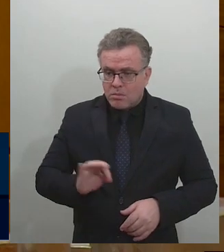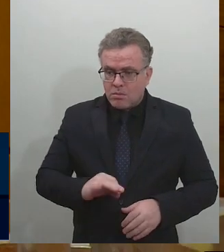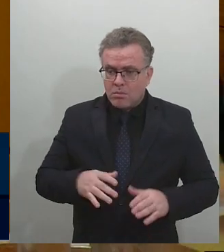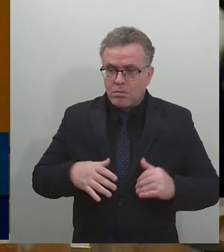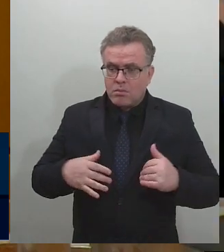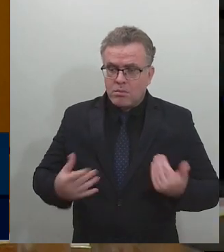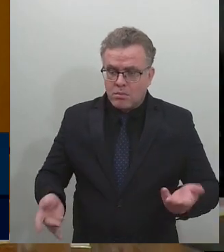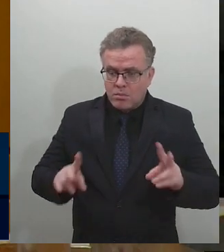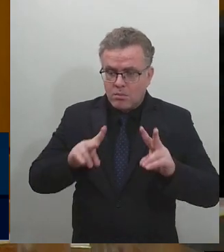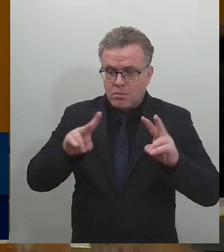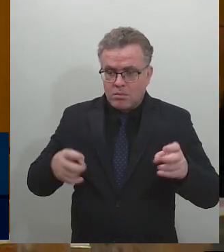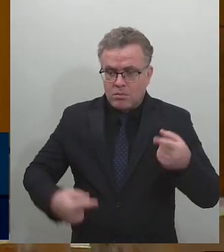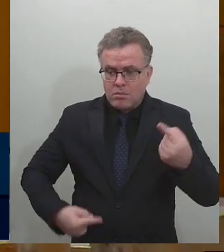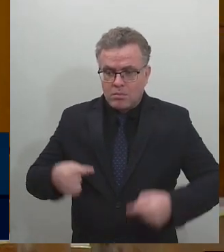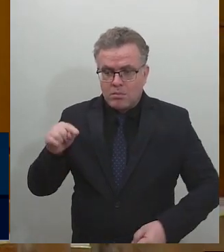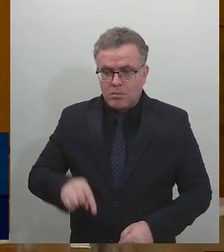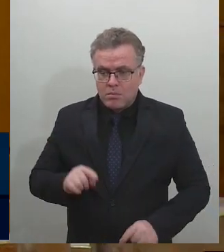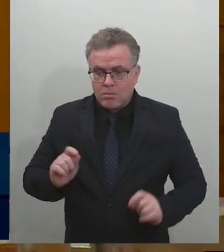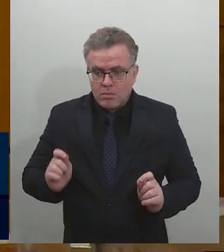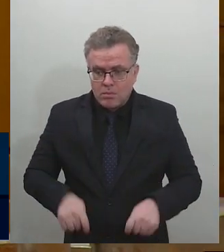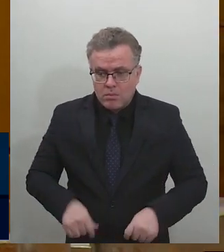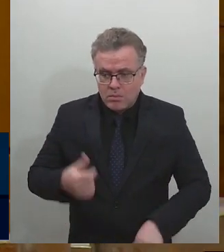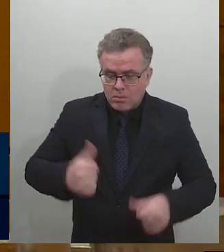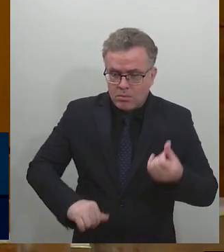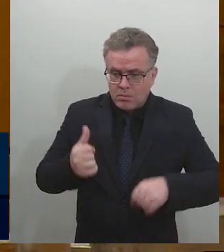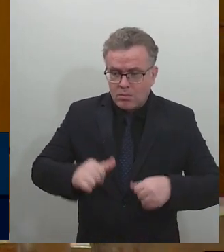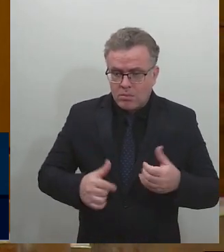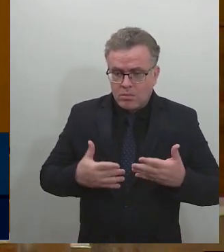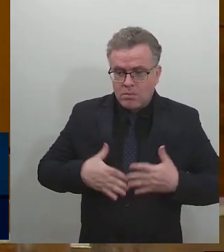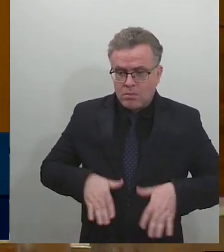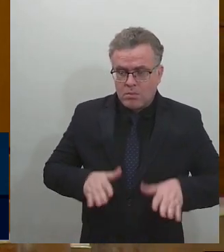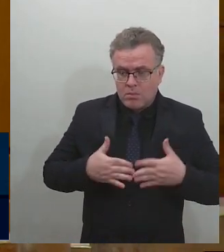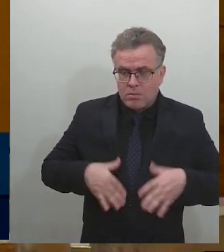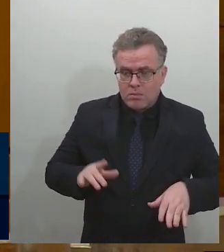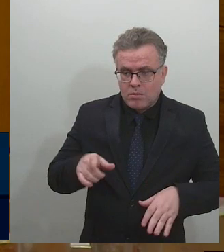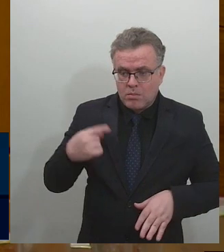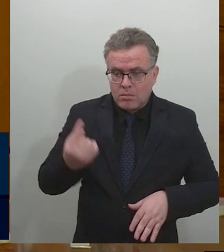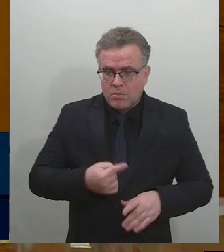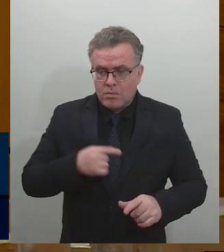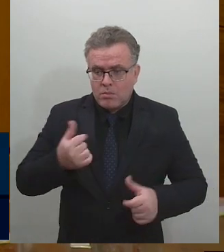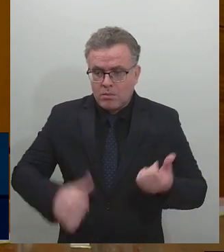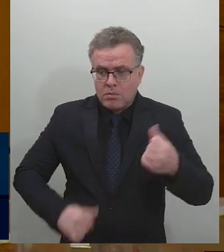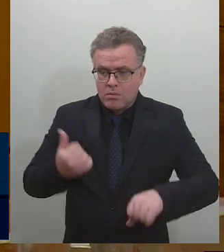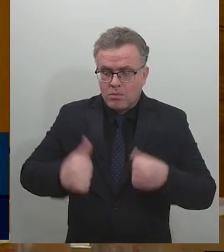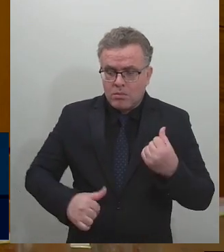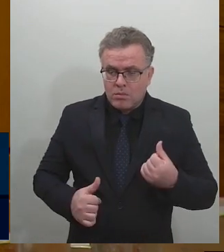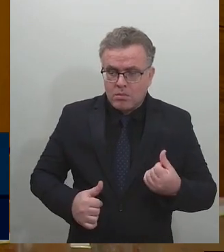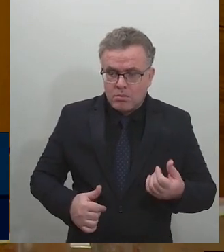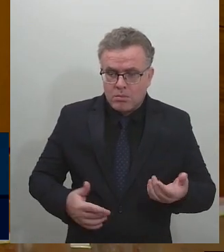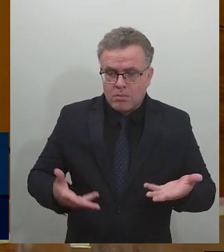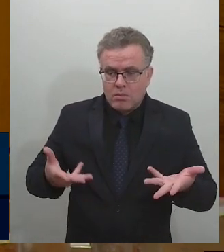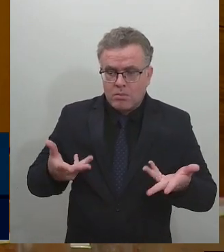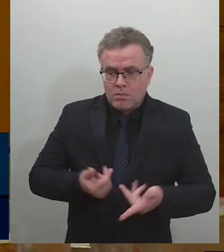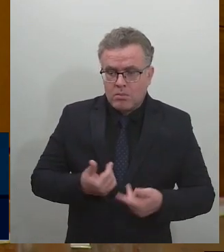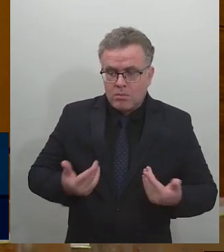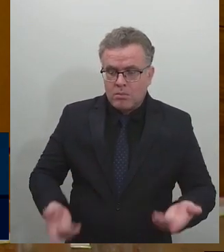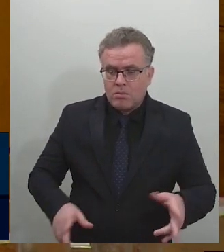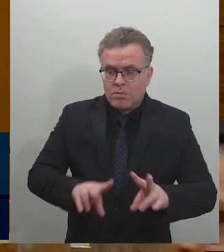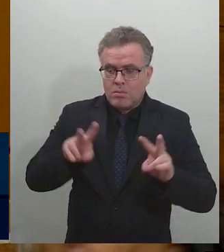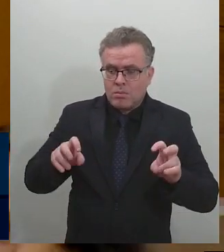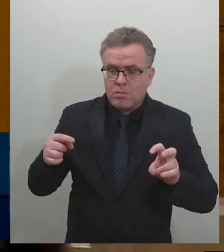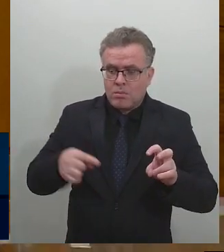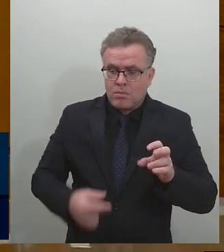gente avalie com cautela, que a gente avalie, né, com muita delicadeza essa matéria que cria cargos em